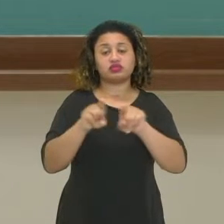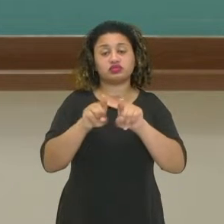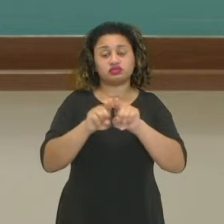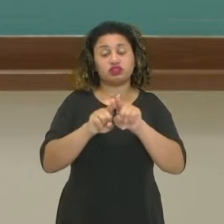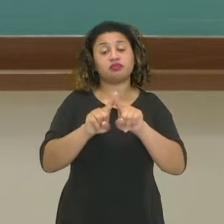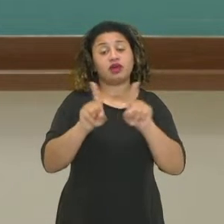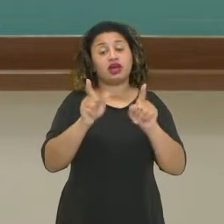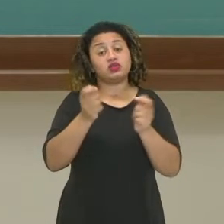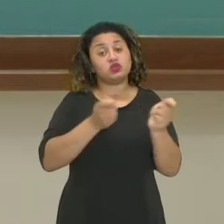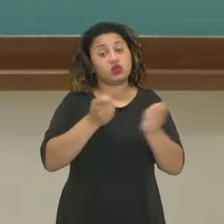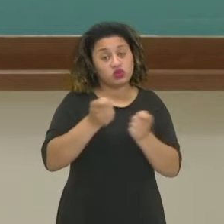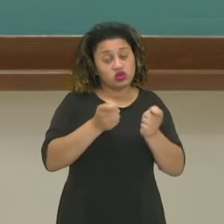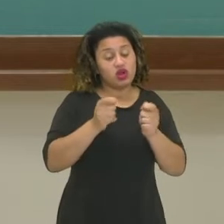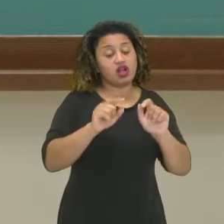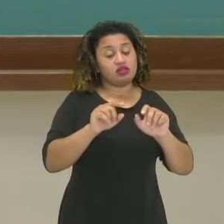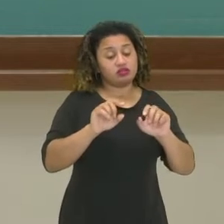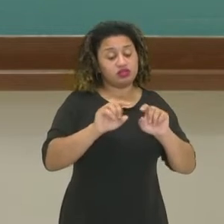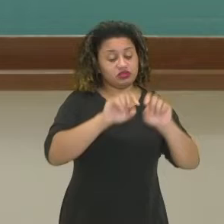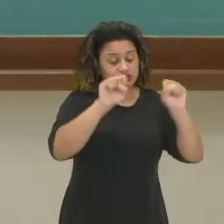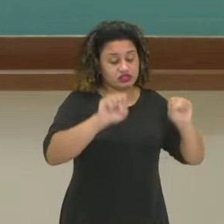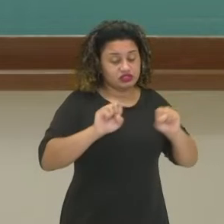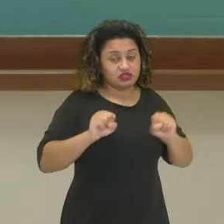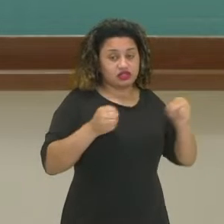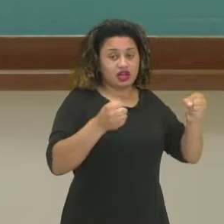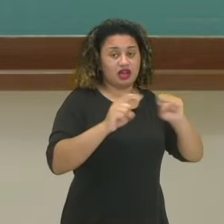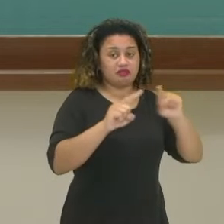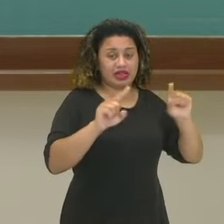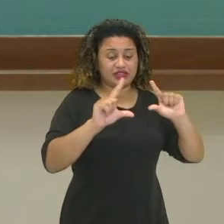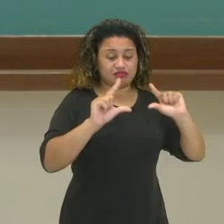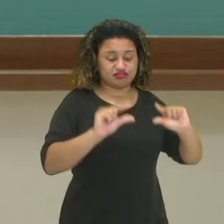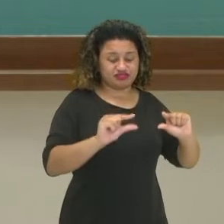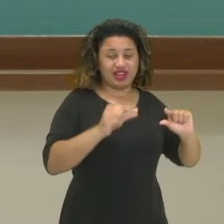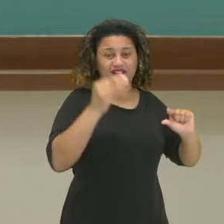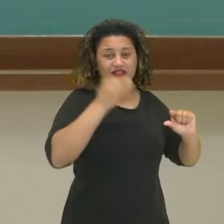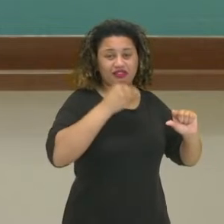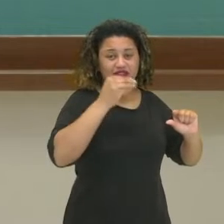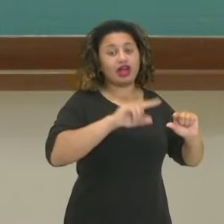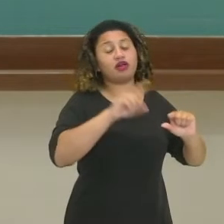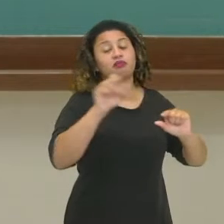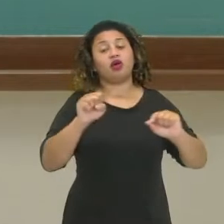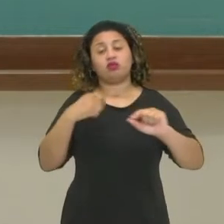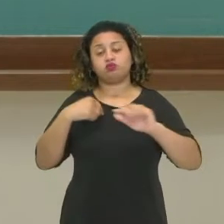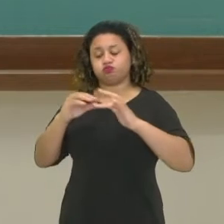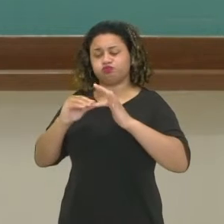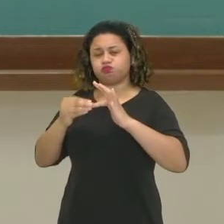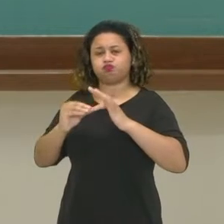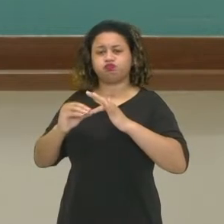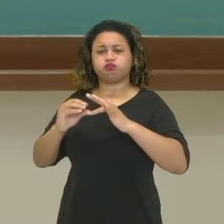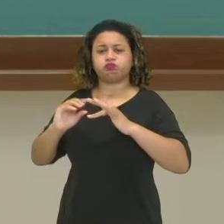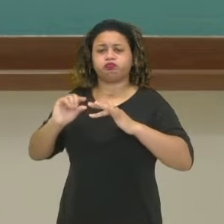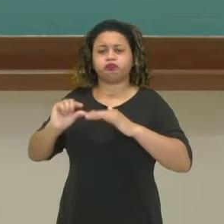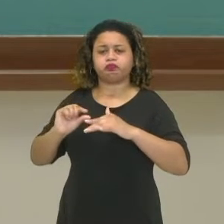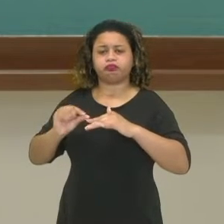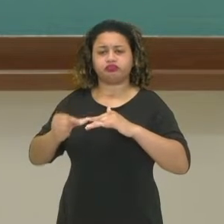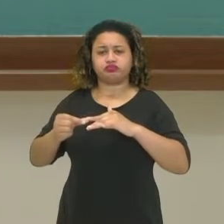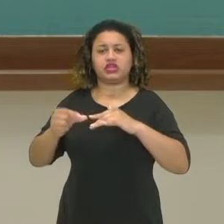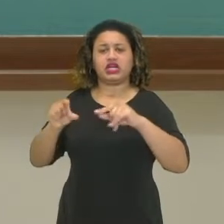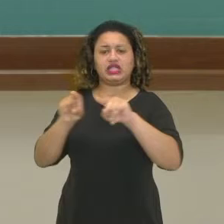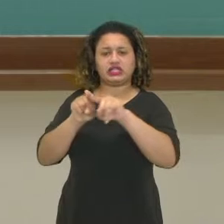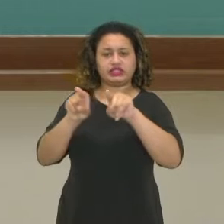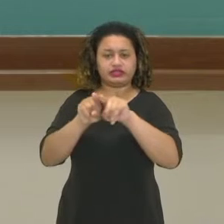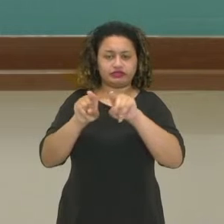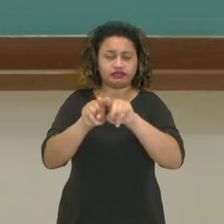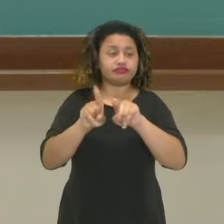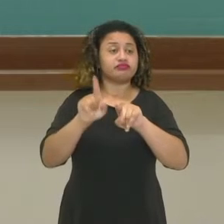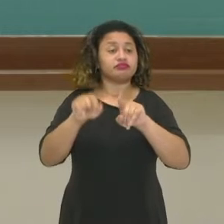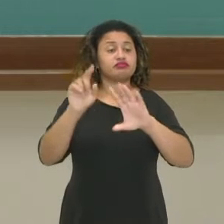esse sistema de defesa. Como diminuir o nosso sistema de defesa pode dar esse engrossamento nas unhas, então também é